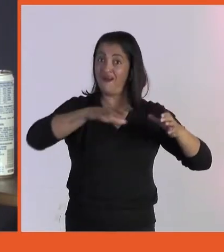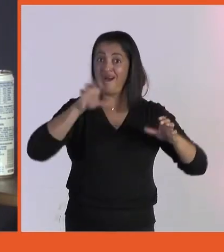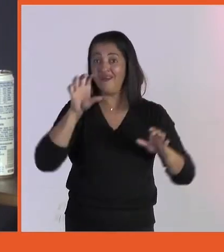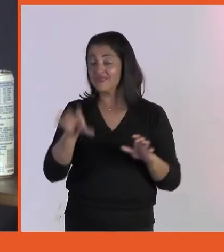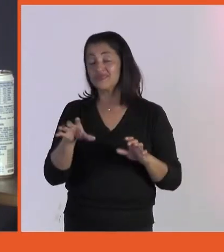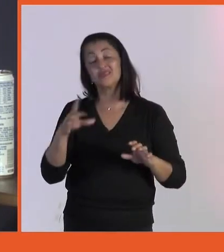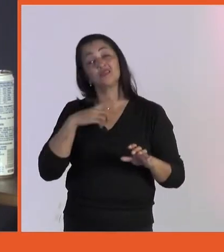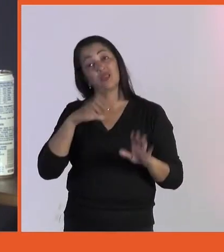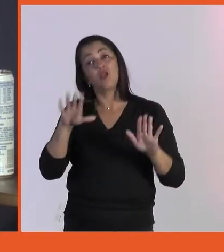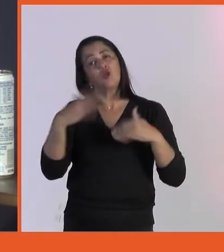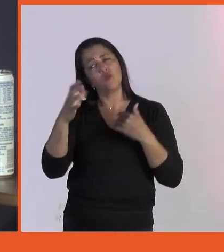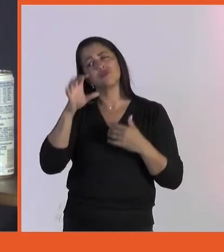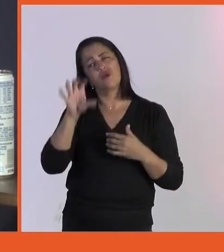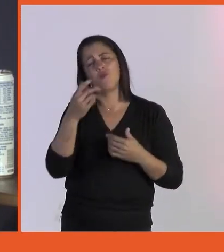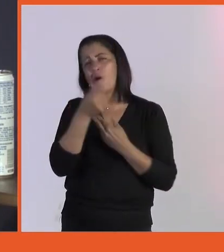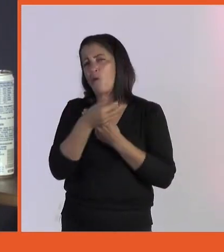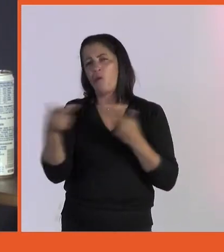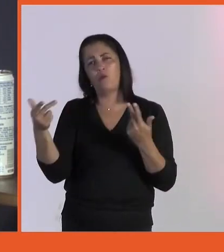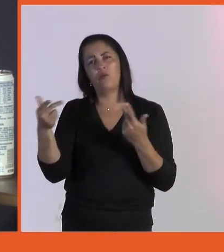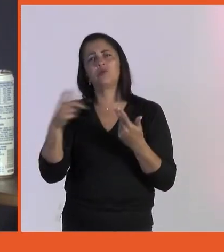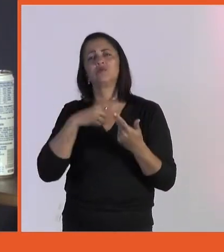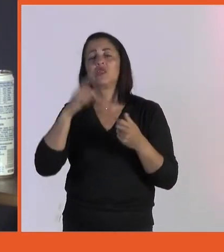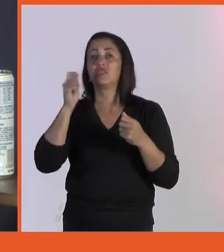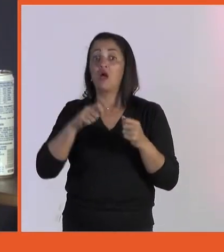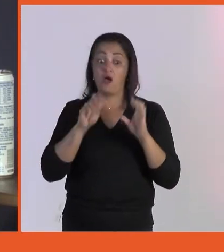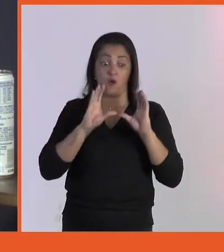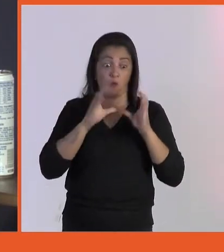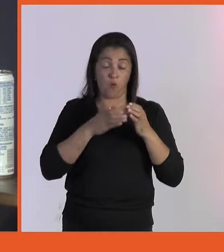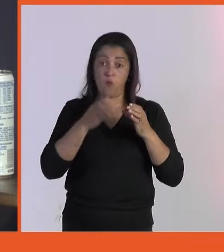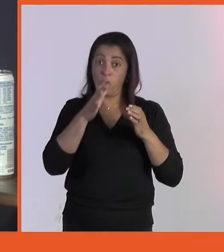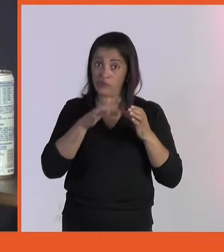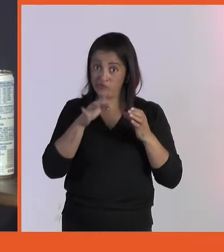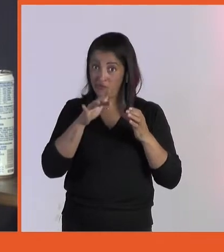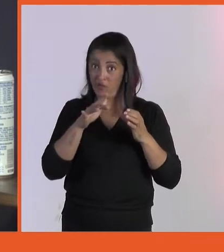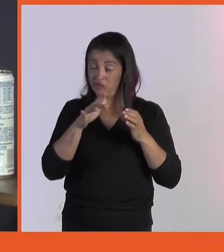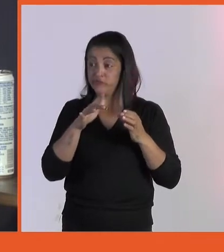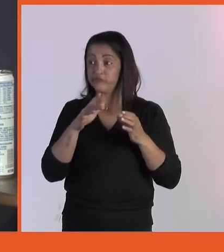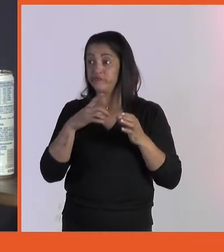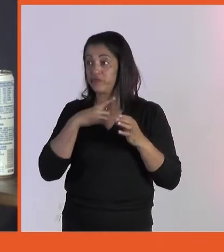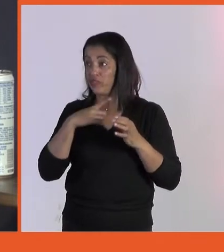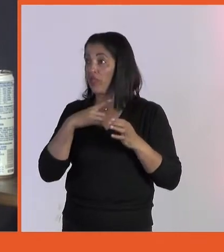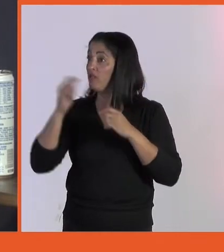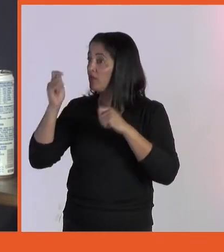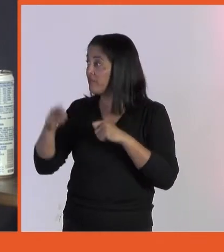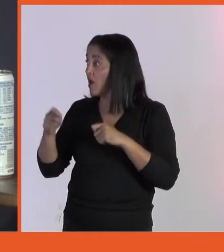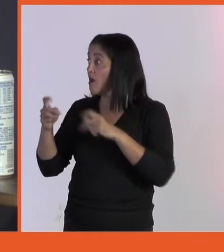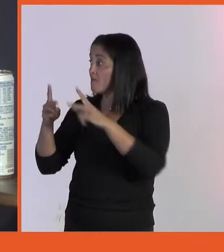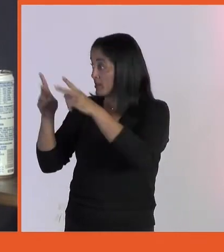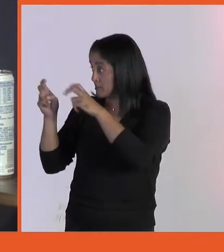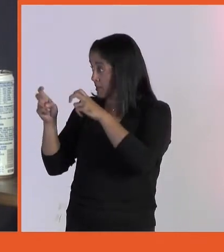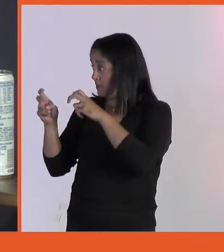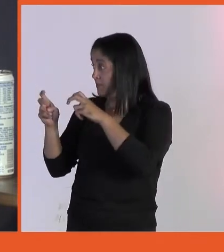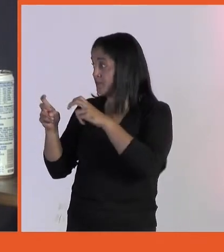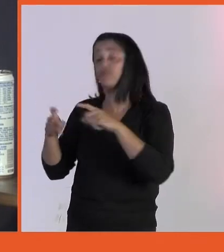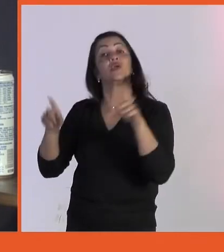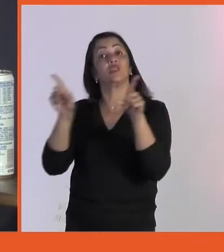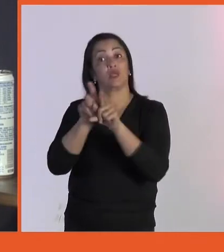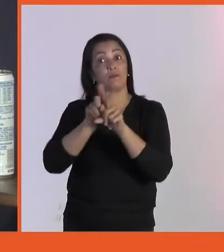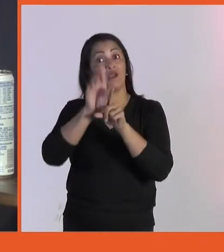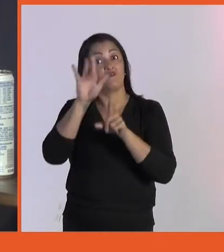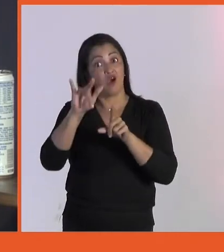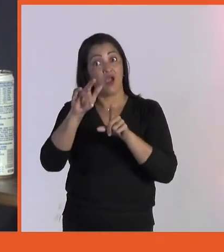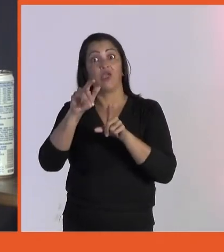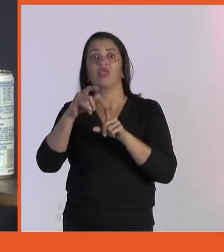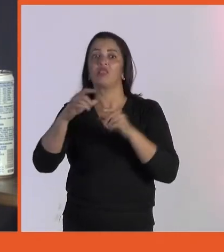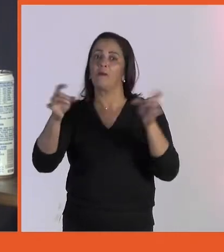isso que também é uma coisa que uma comunidade saudável, onde você joga limpo, ela também vai estar pronta para te